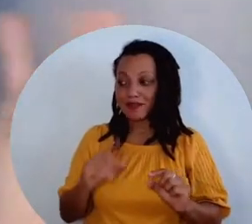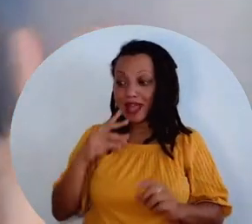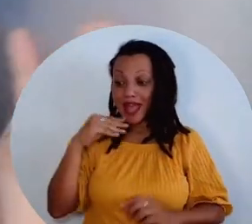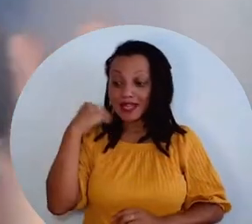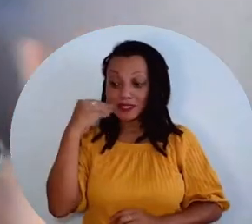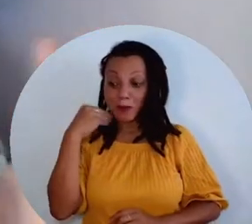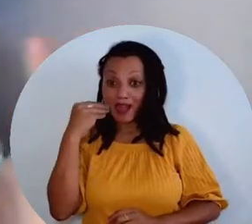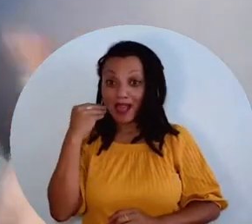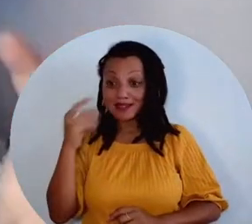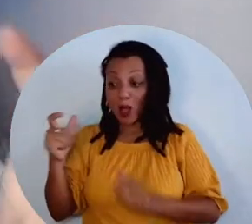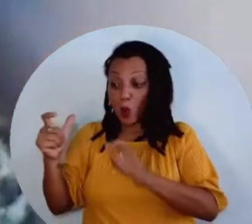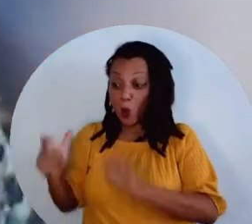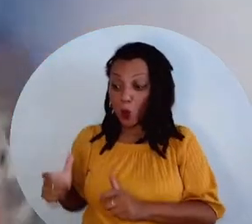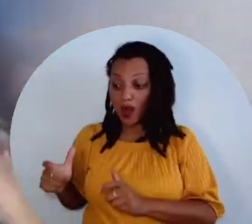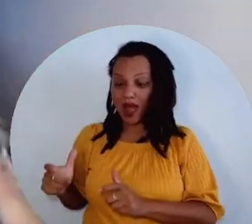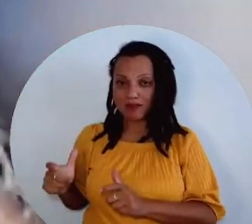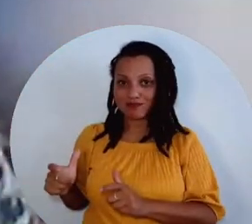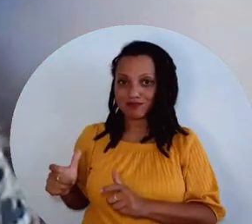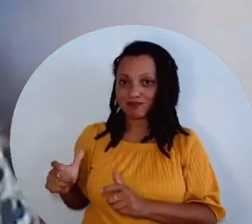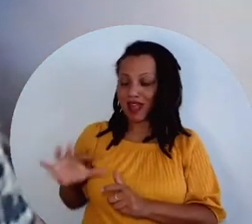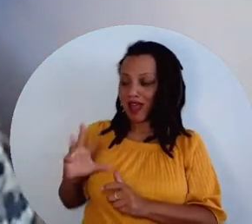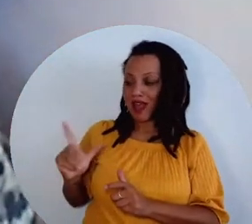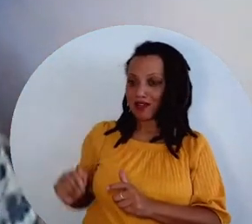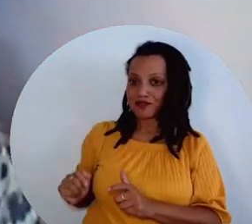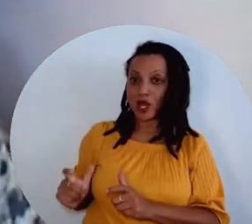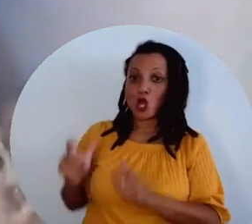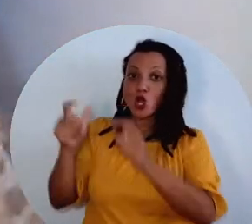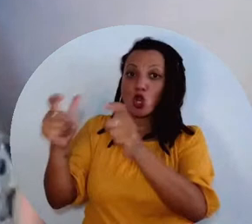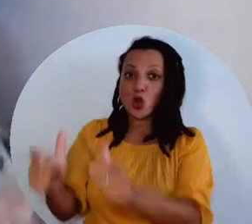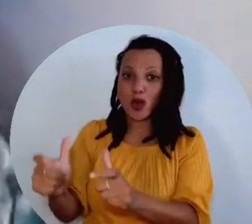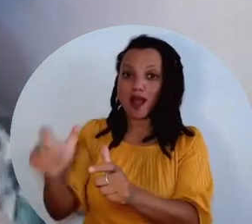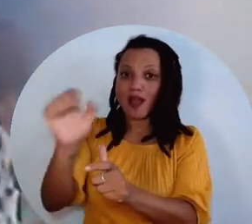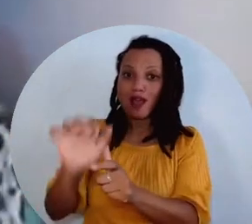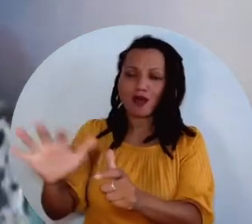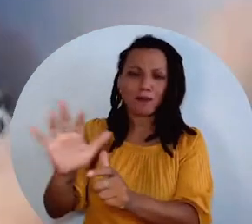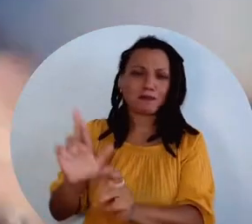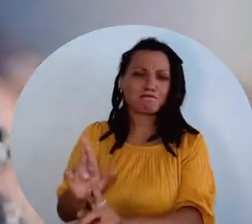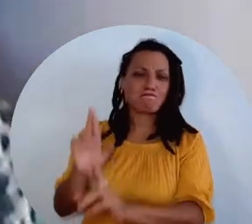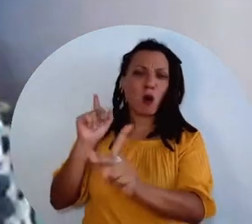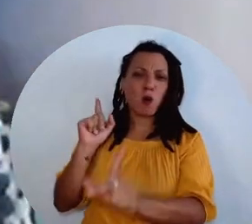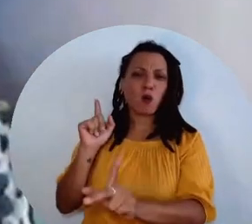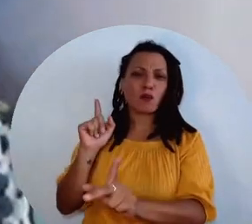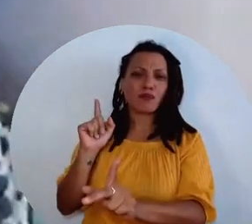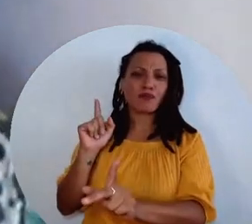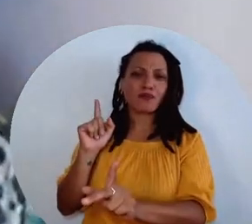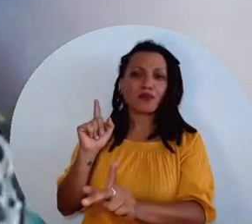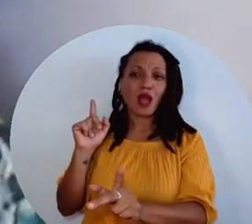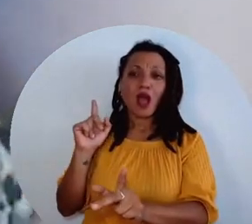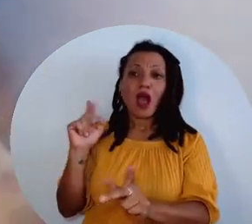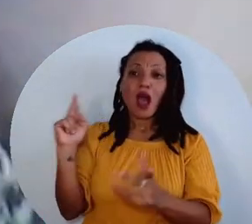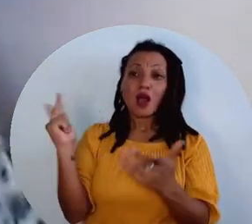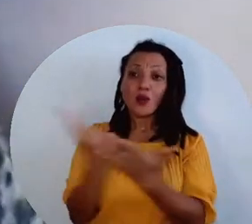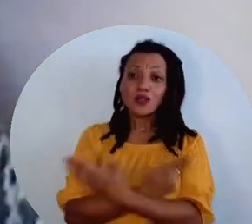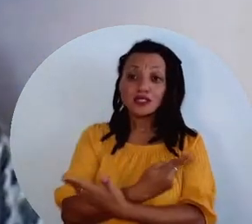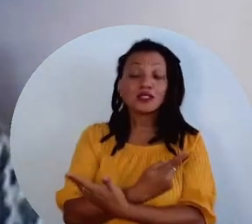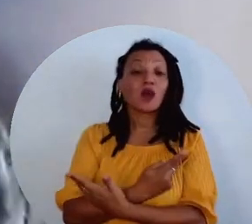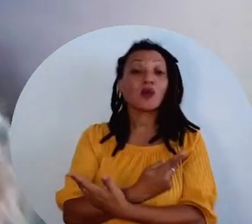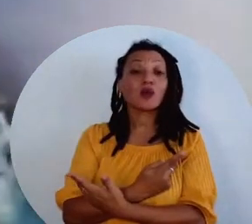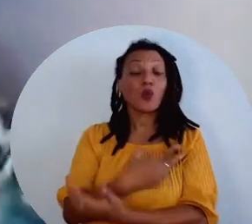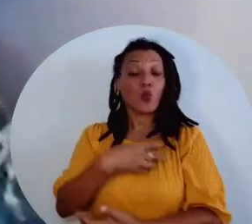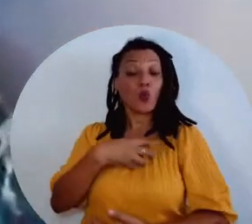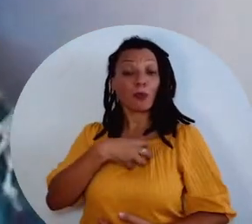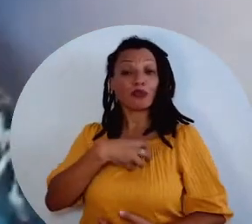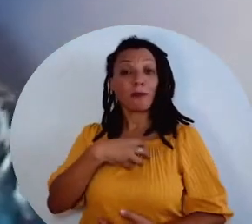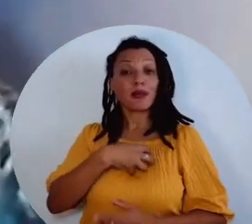dessas experiências territoriais serem diferentes, né, fez com que o comportamento social também fosse